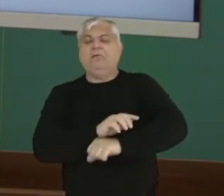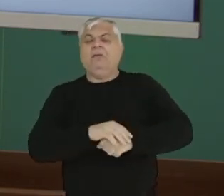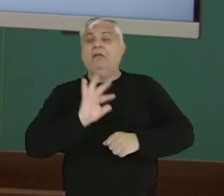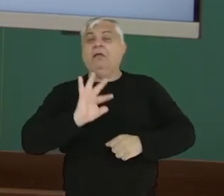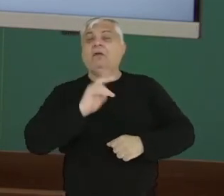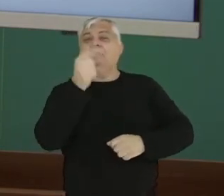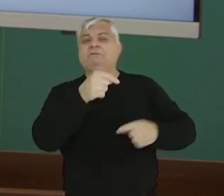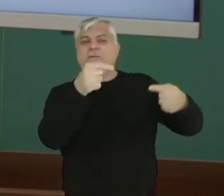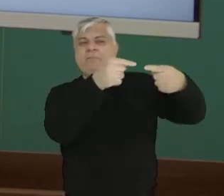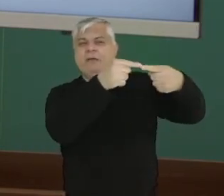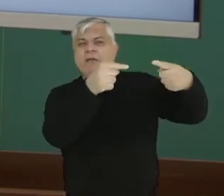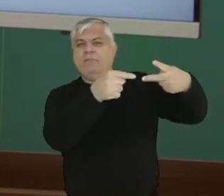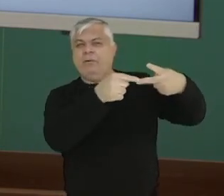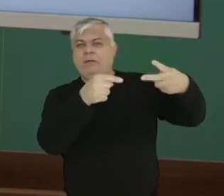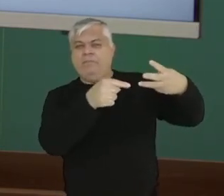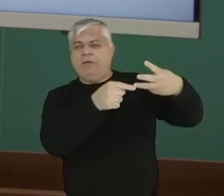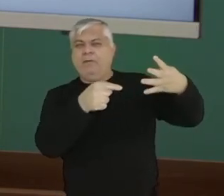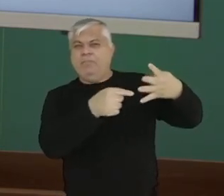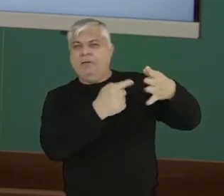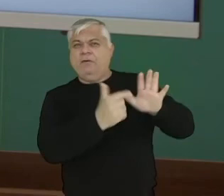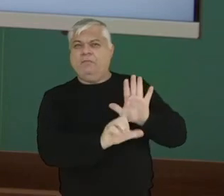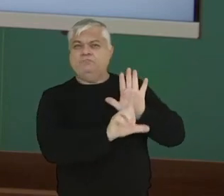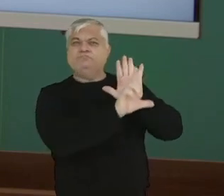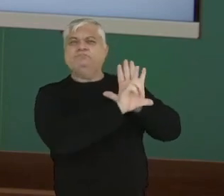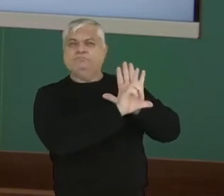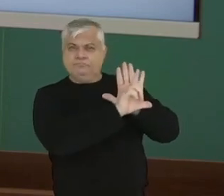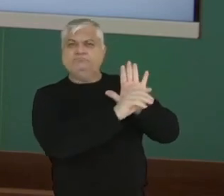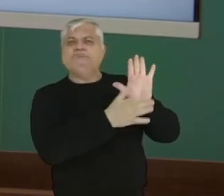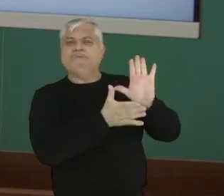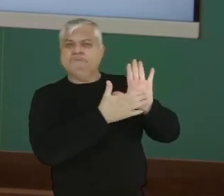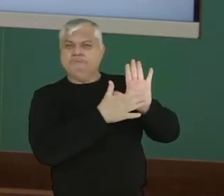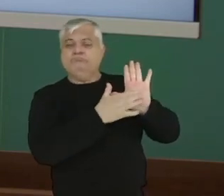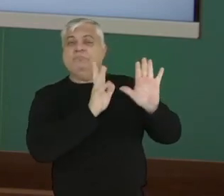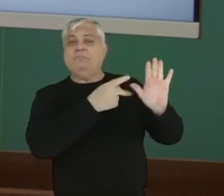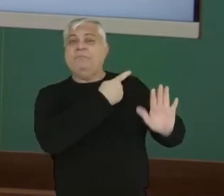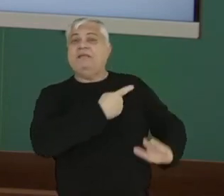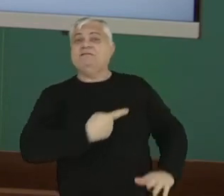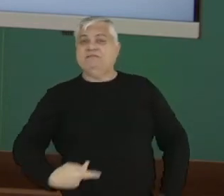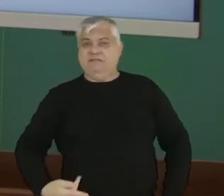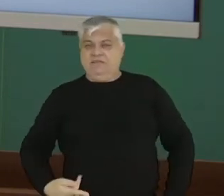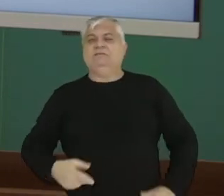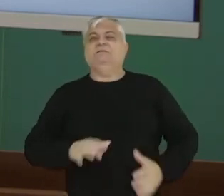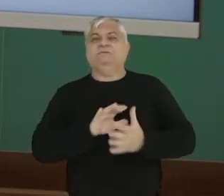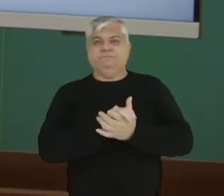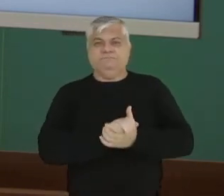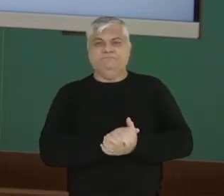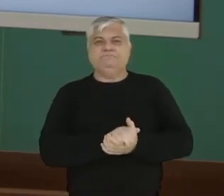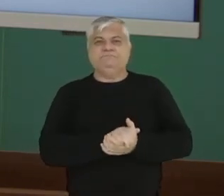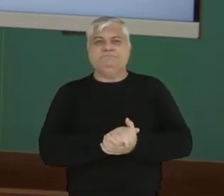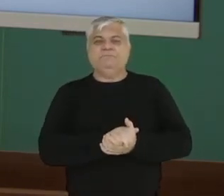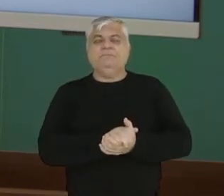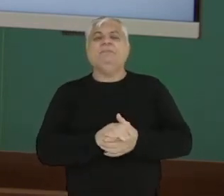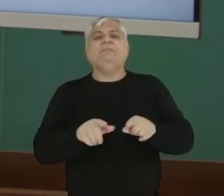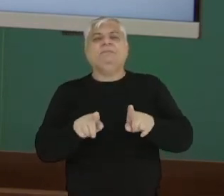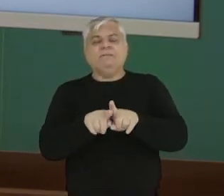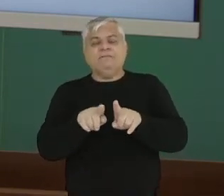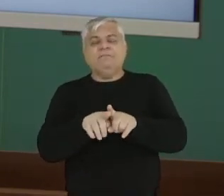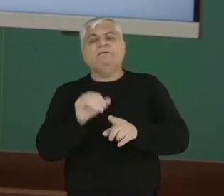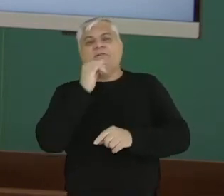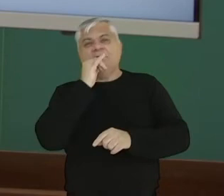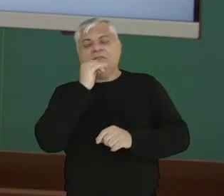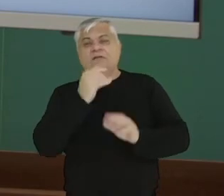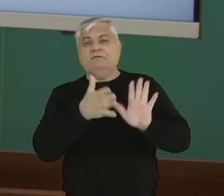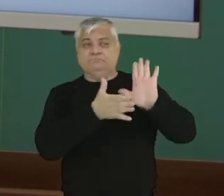as diretrizes fixadas em ato pelo Presidente da República, né? Então ele traz